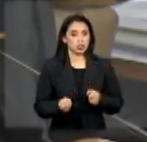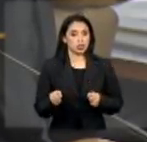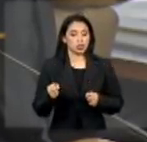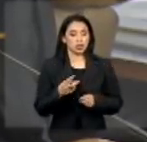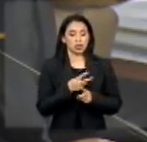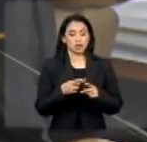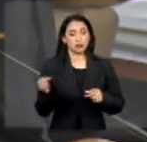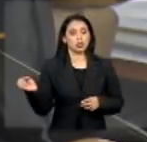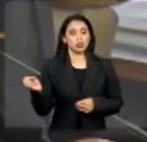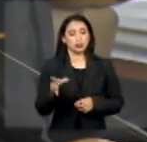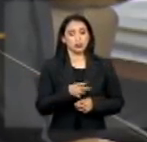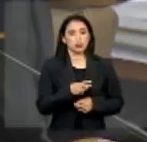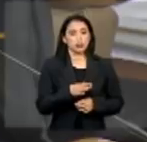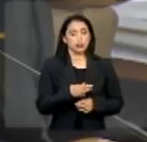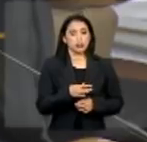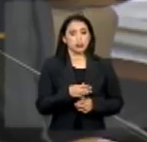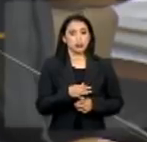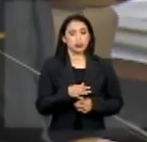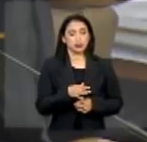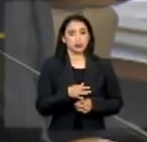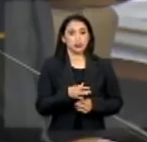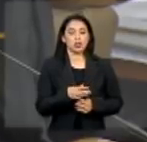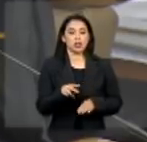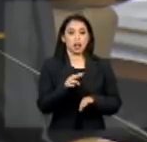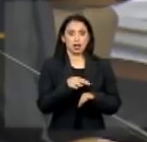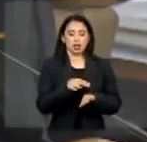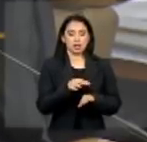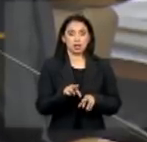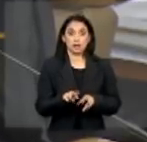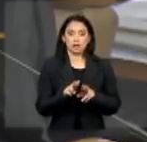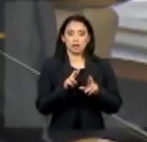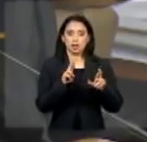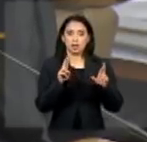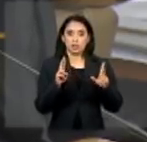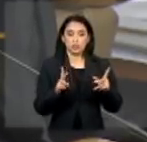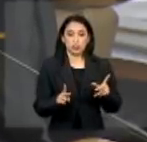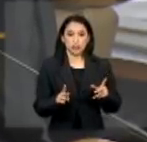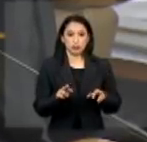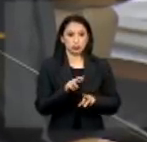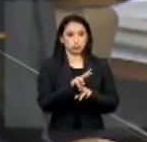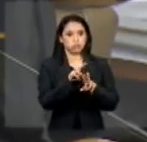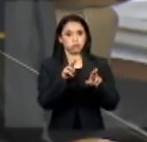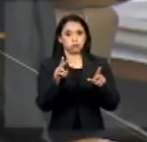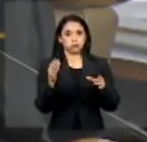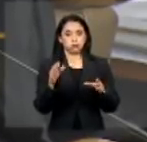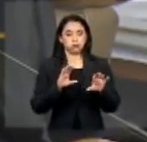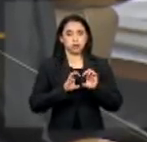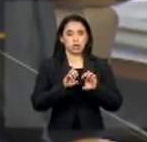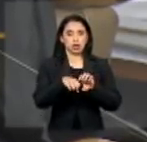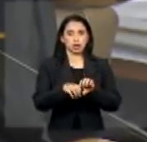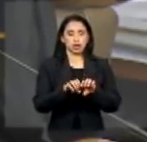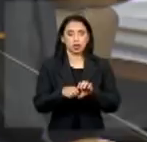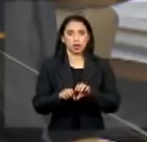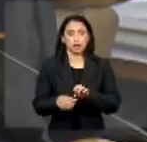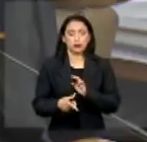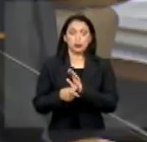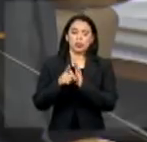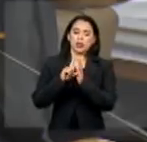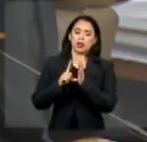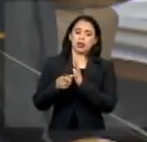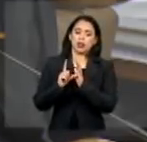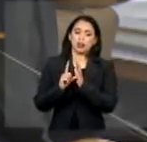ordenamento jurídico nacional ao contrário diversos diplomas normativos anteriores à lei